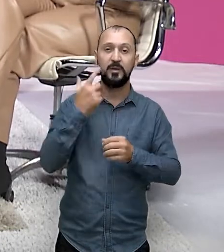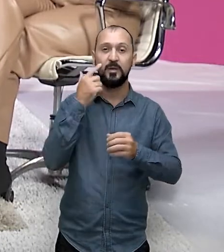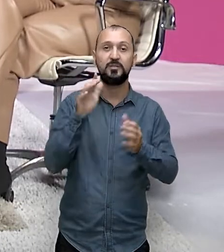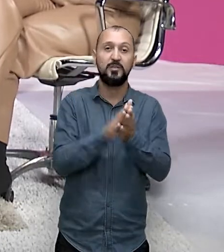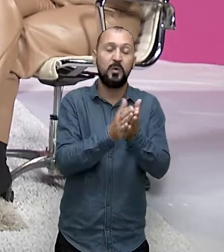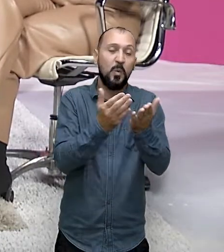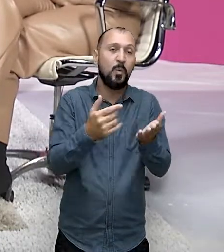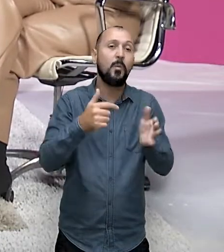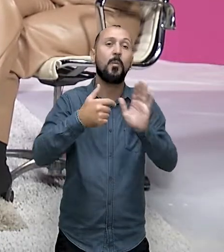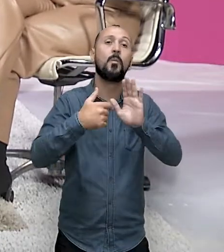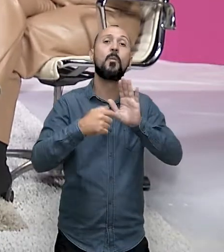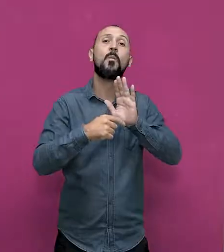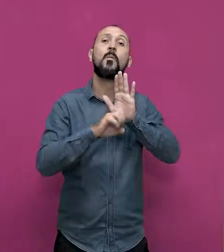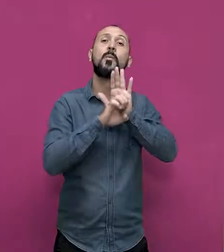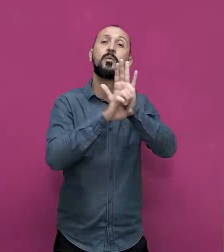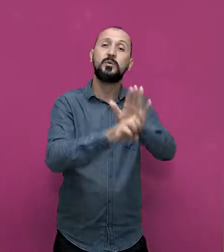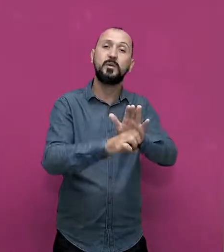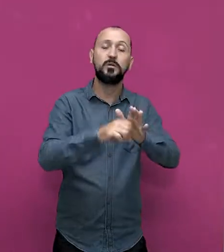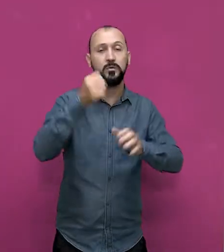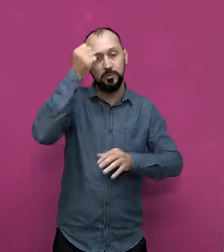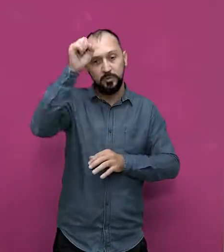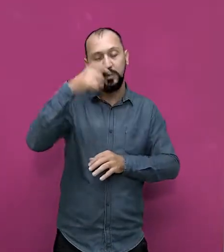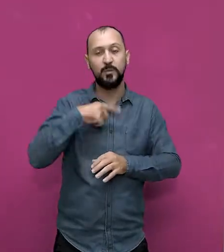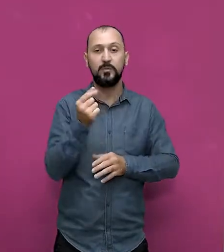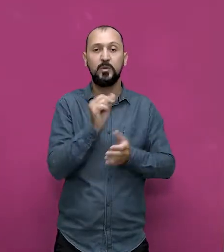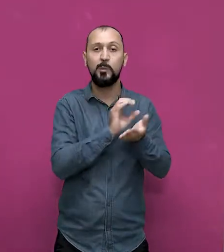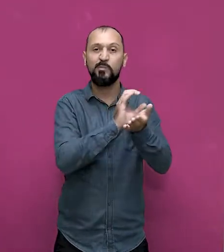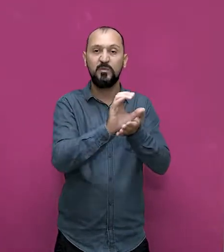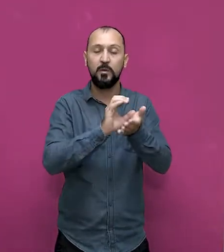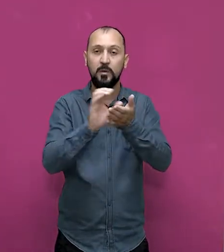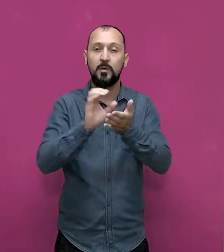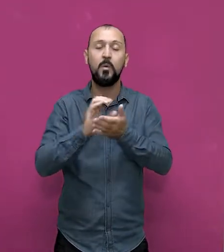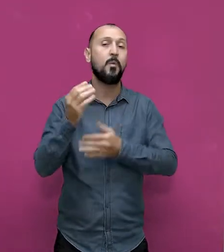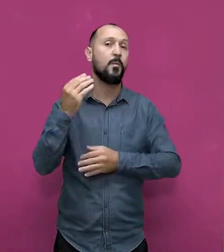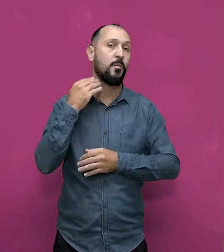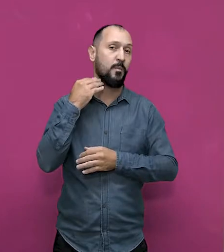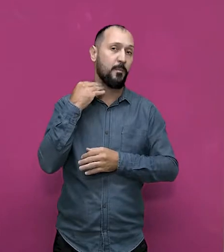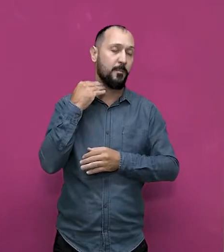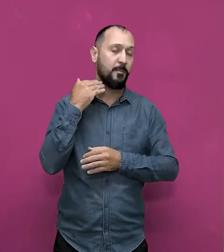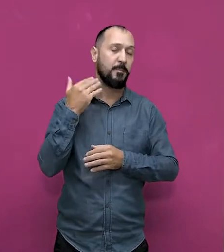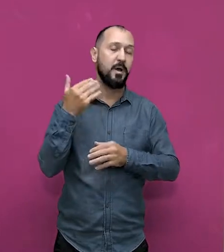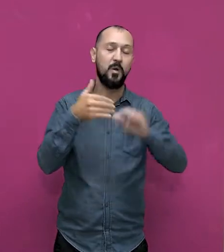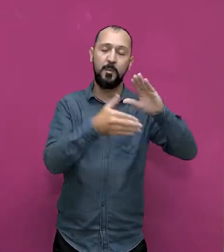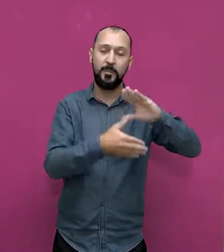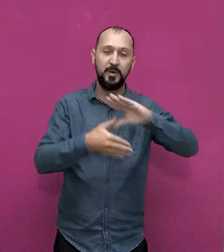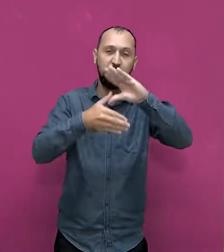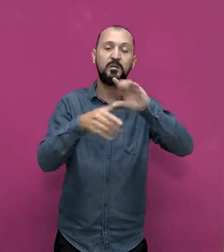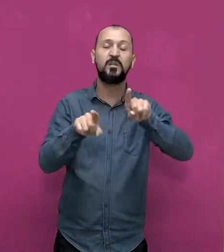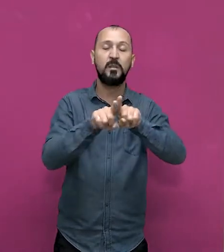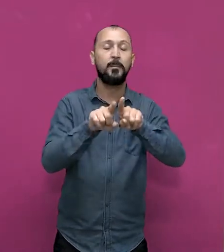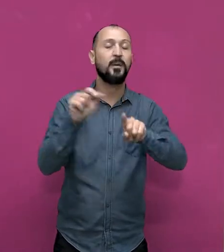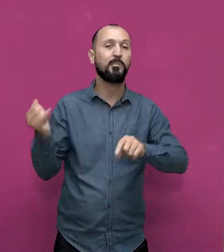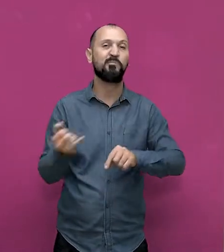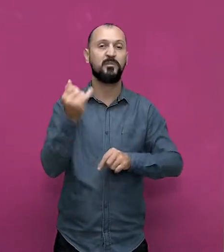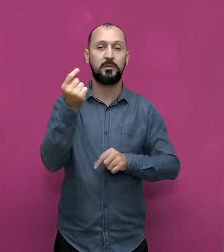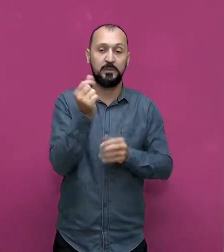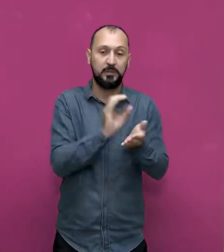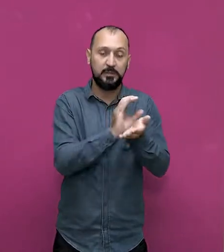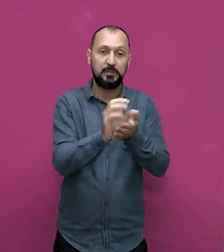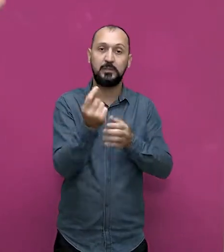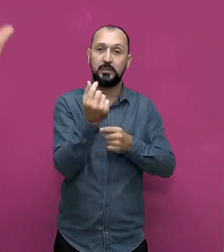gente virou um case de sucesso. A gente tem, quem financiou esses projetos foi o Banco Interamericano de Desenvolvimento, que também é um organismo